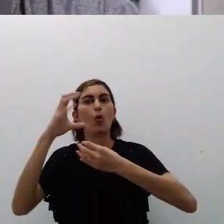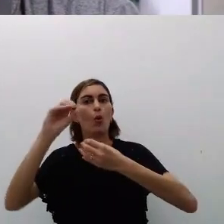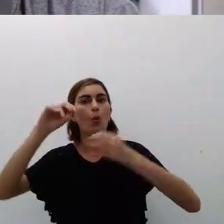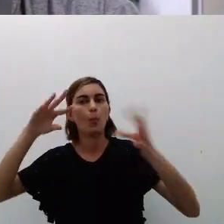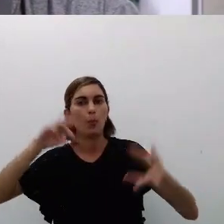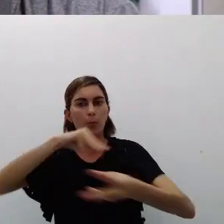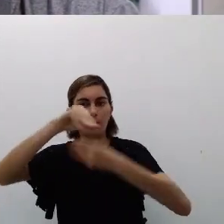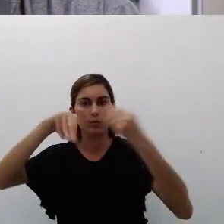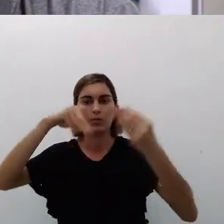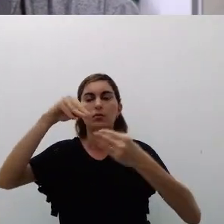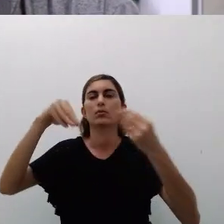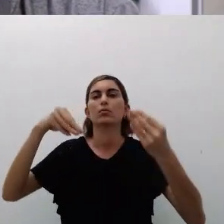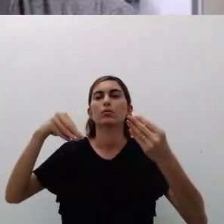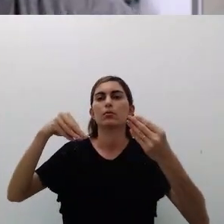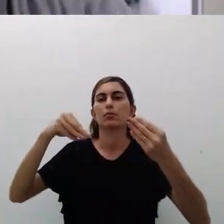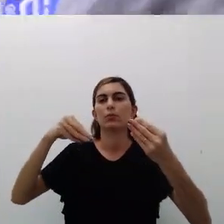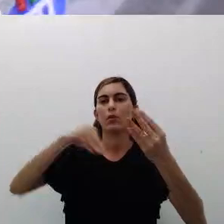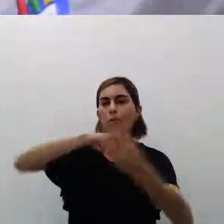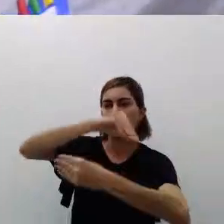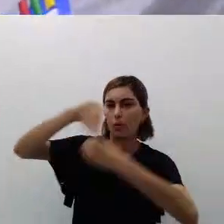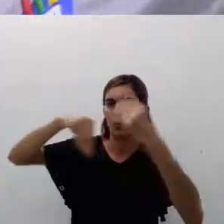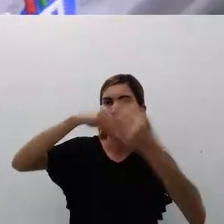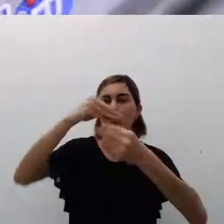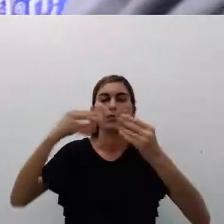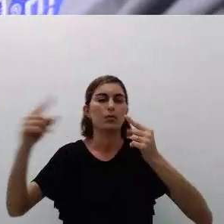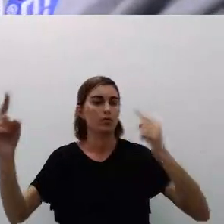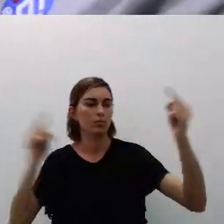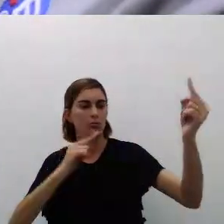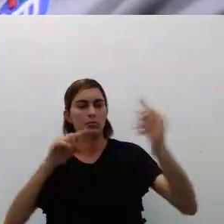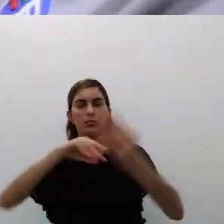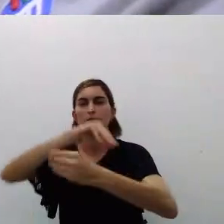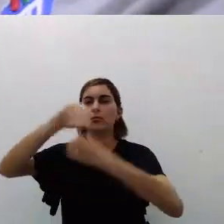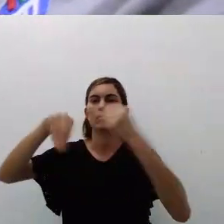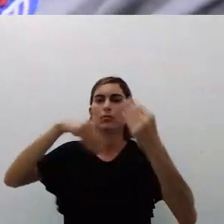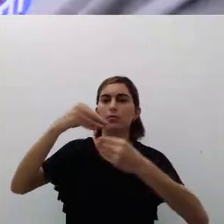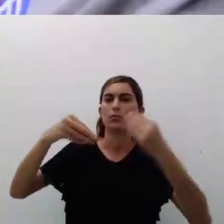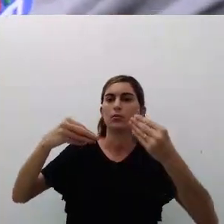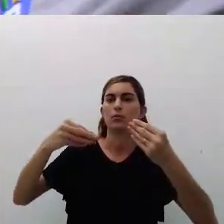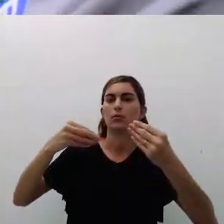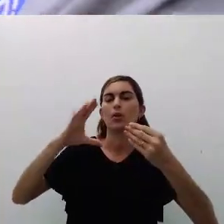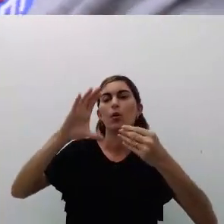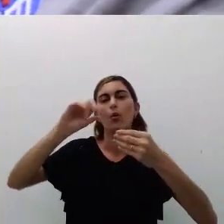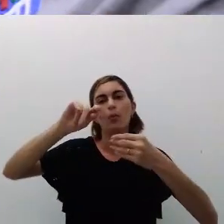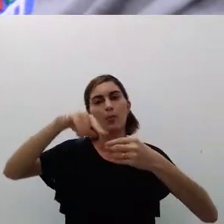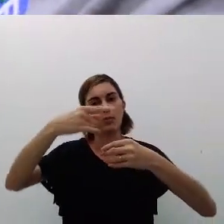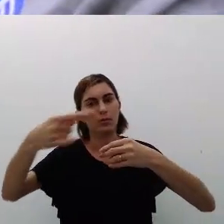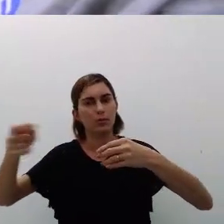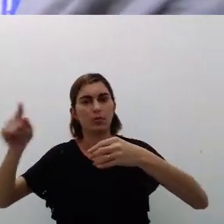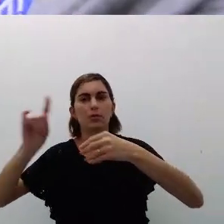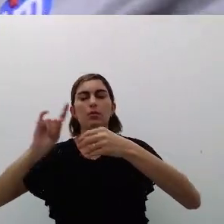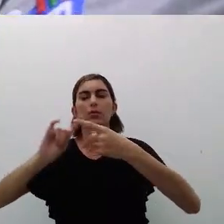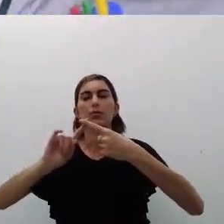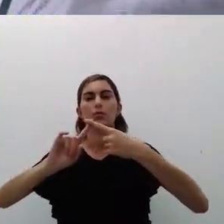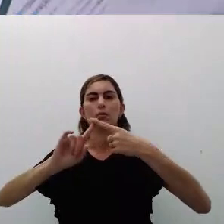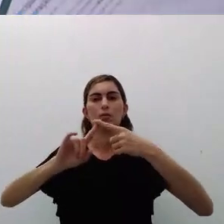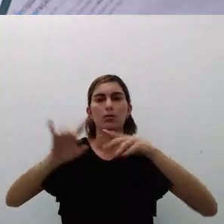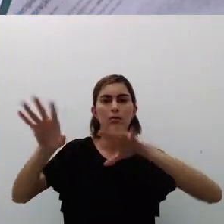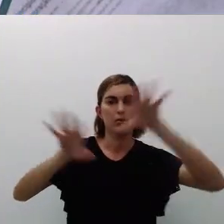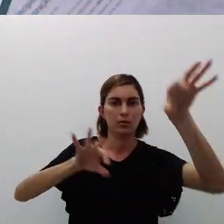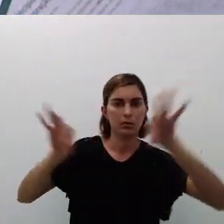entre os elementos, composição entre os espaços,